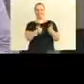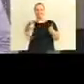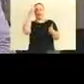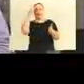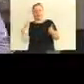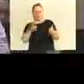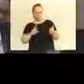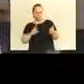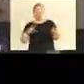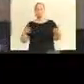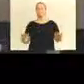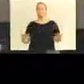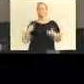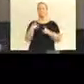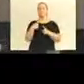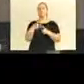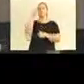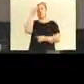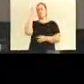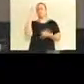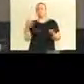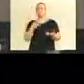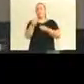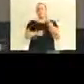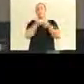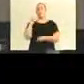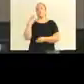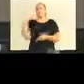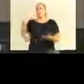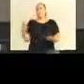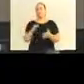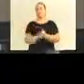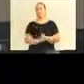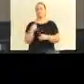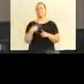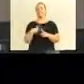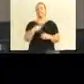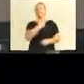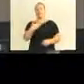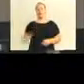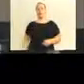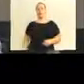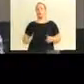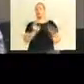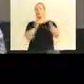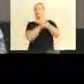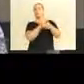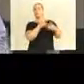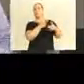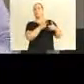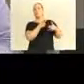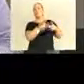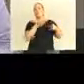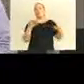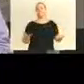que está acontecendo, porque esse governo faz as coisas às escondidas. E quem faz coisas às escondidas acaba prejudicando muita gente